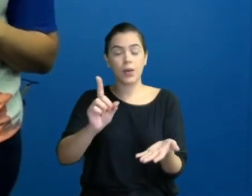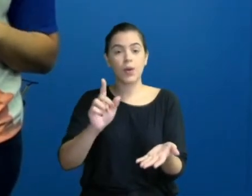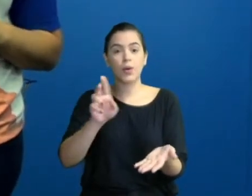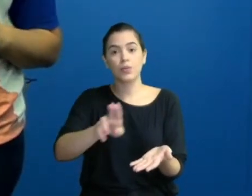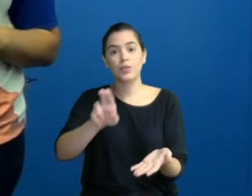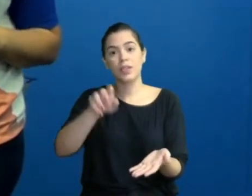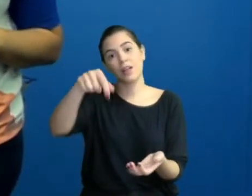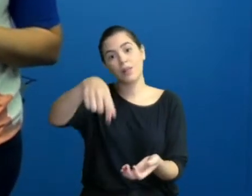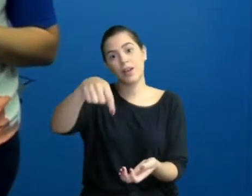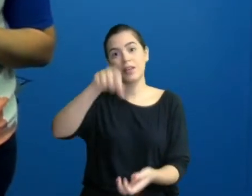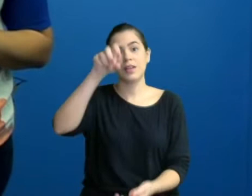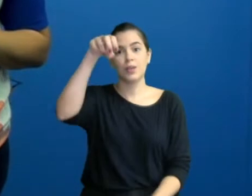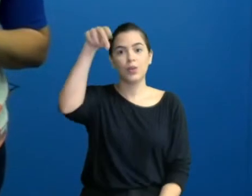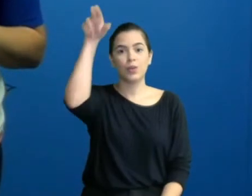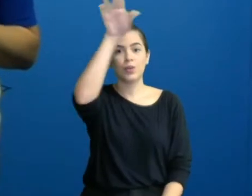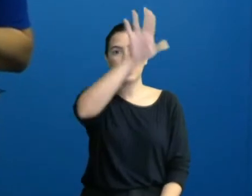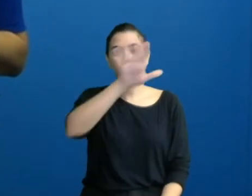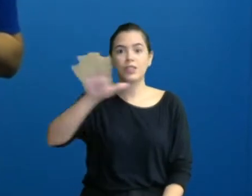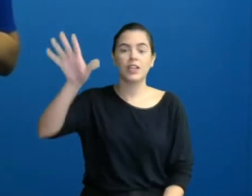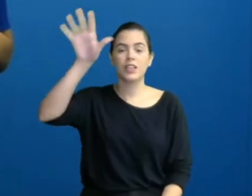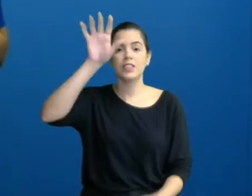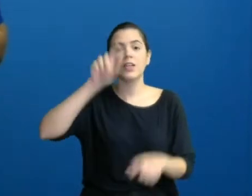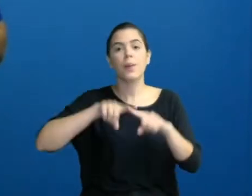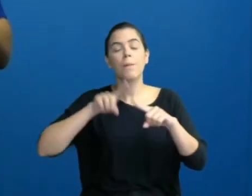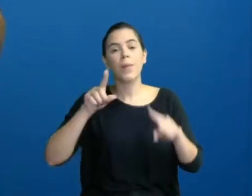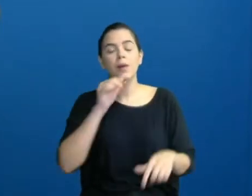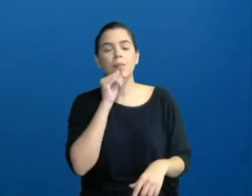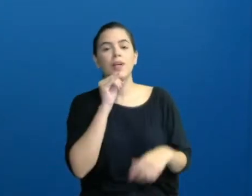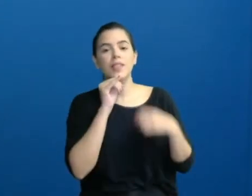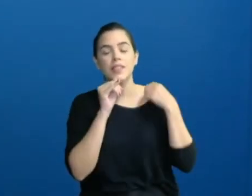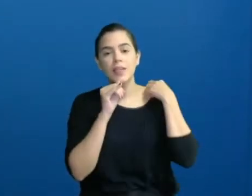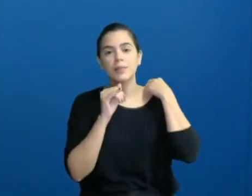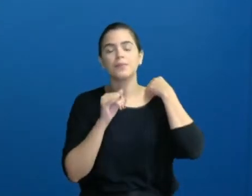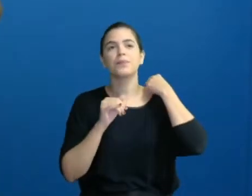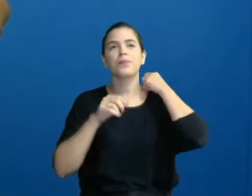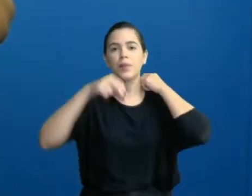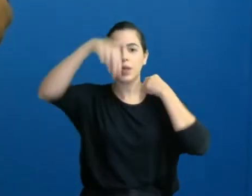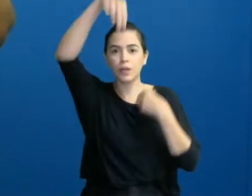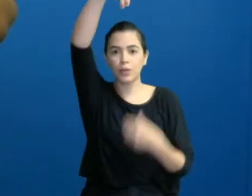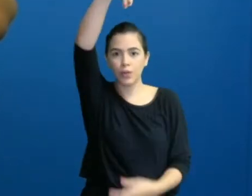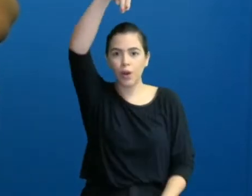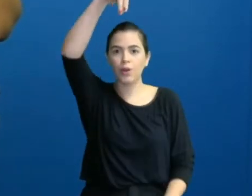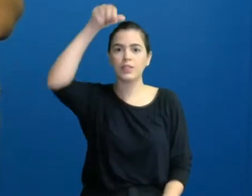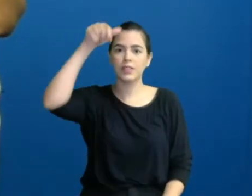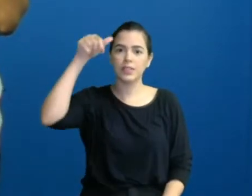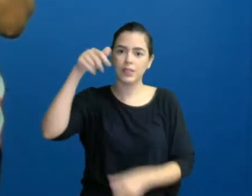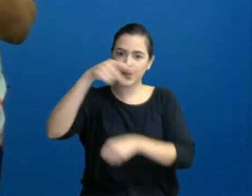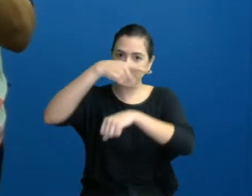utilizado aqui no Nordeste, mas que, por exemplo, lá no norte, né, do nosso